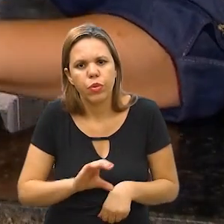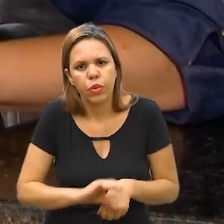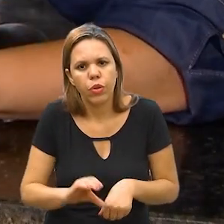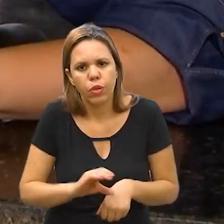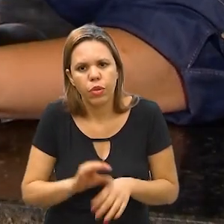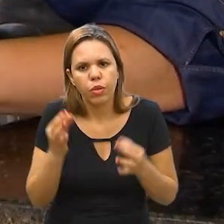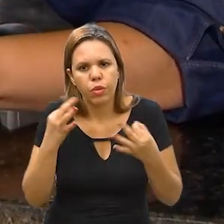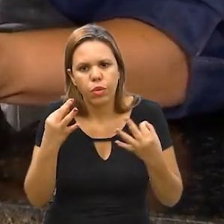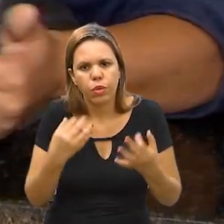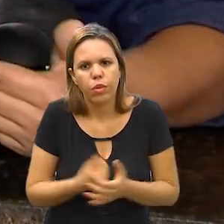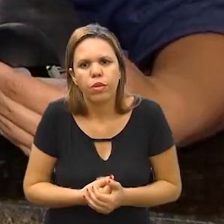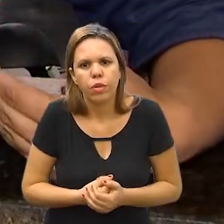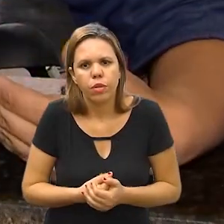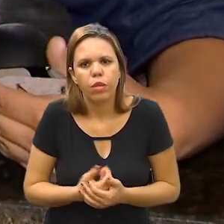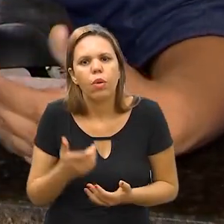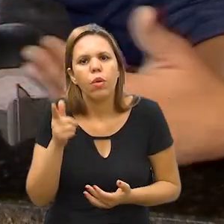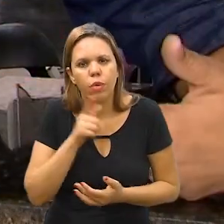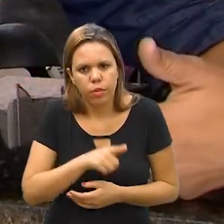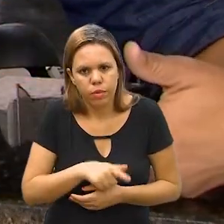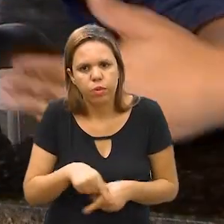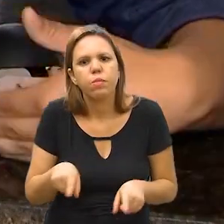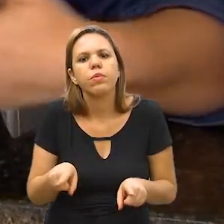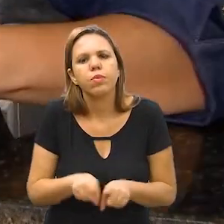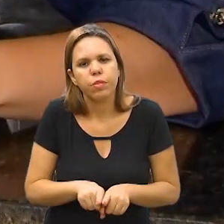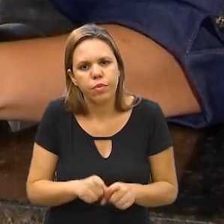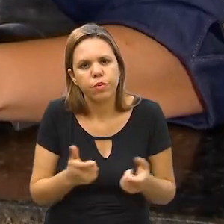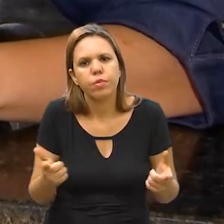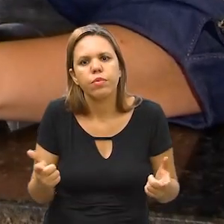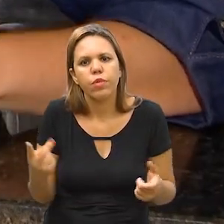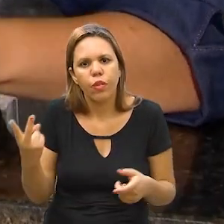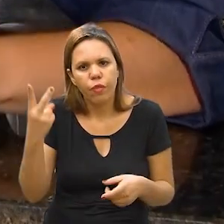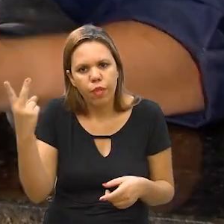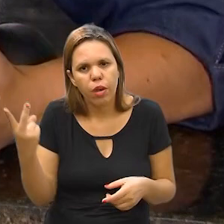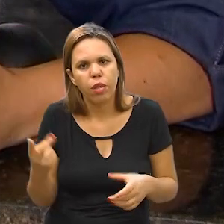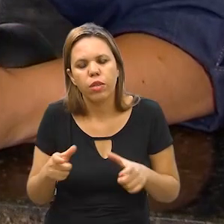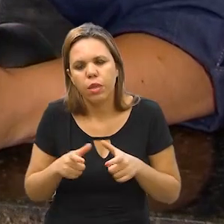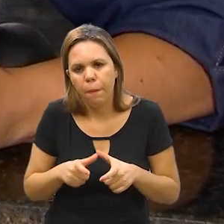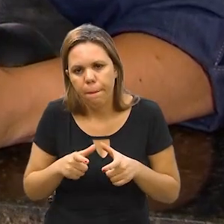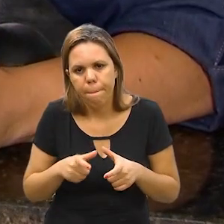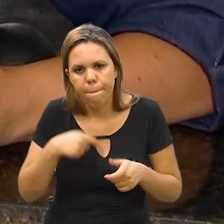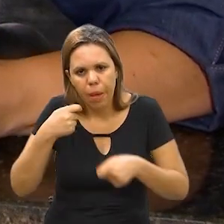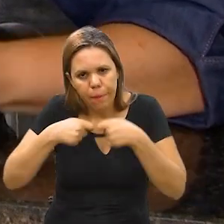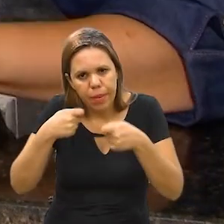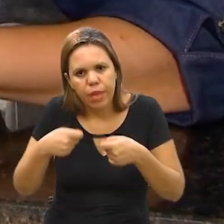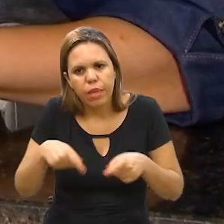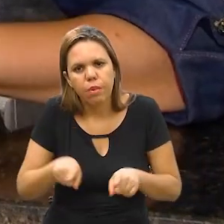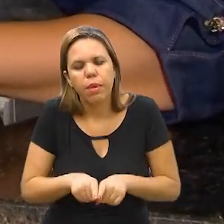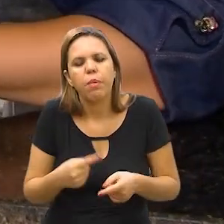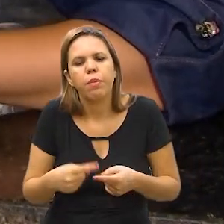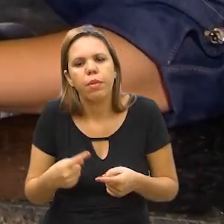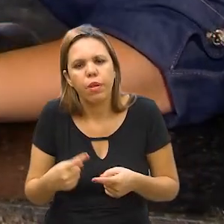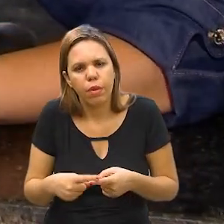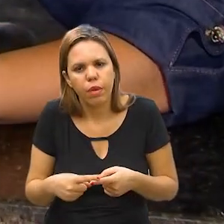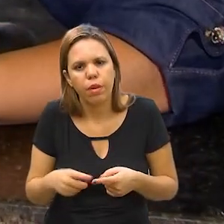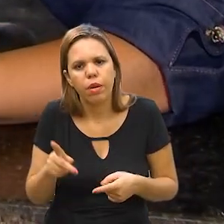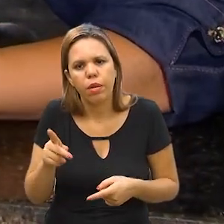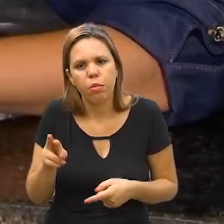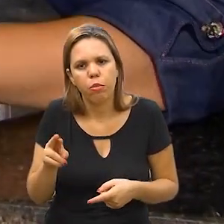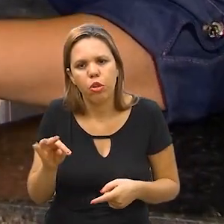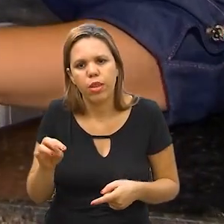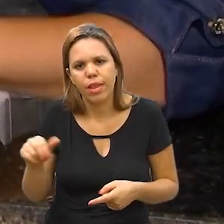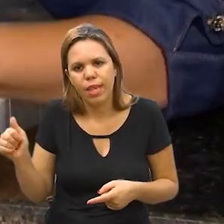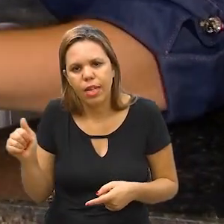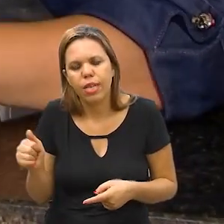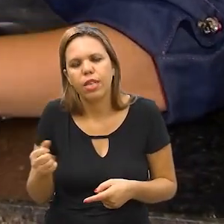me aperfeiçoei, agora eu consigo também aumentar o preço da marmita, até porque a proteína aumentou,